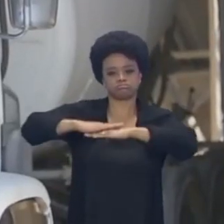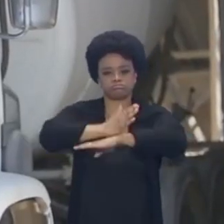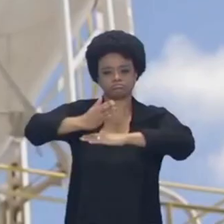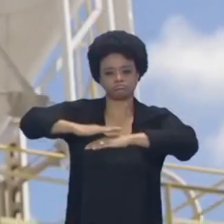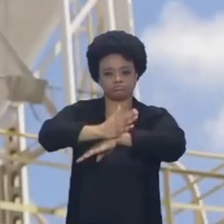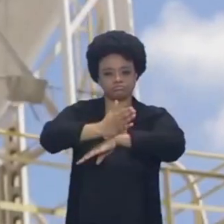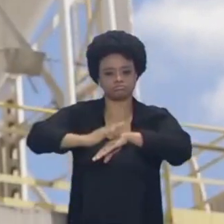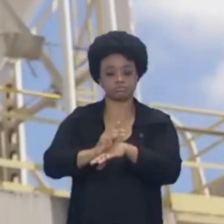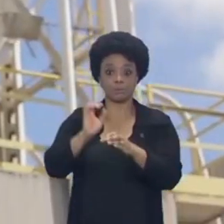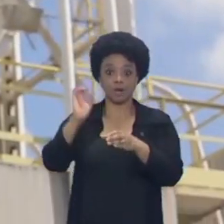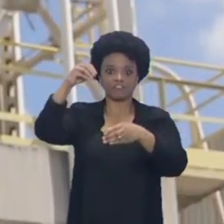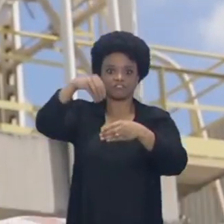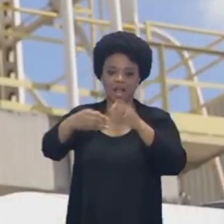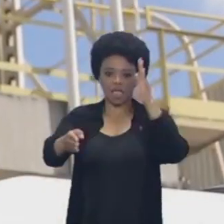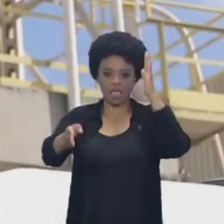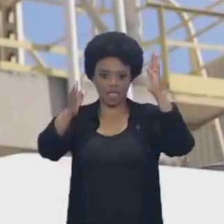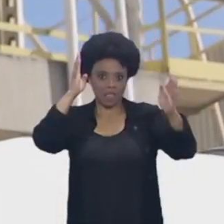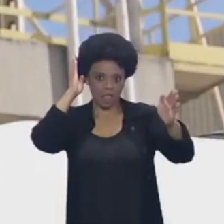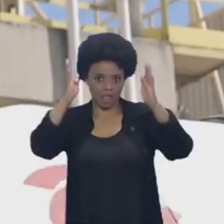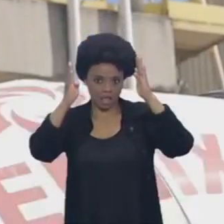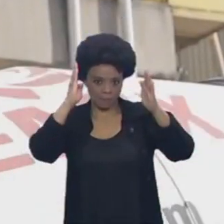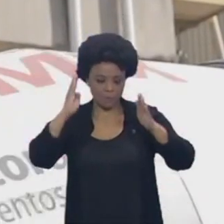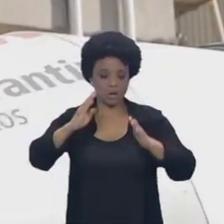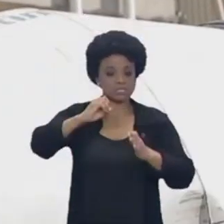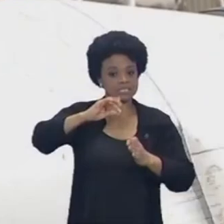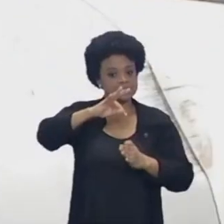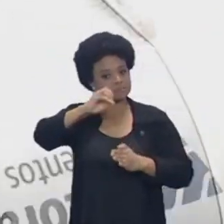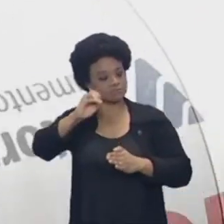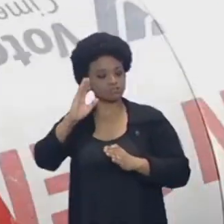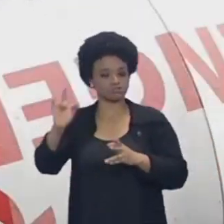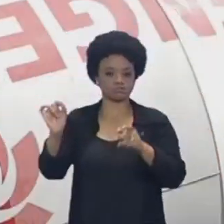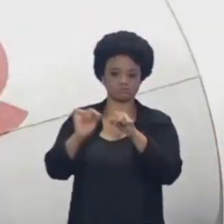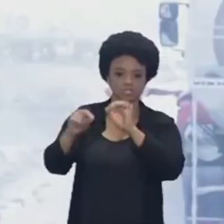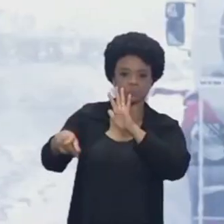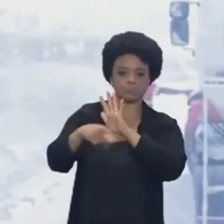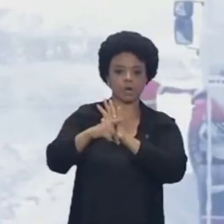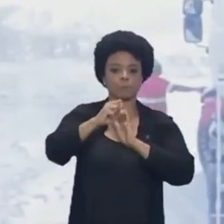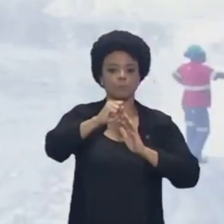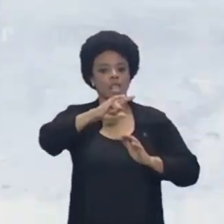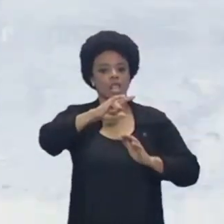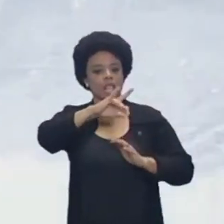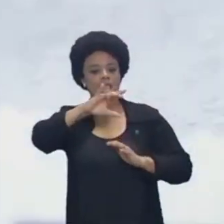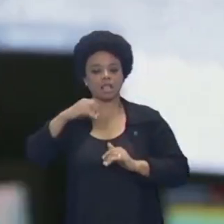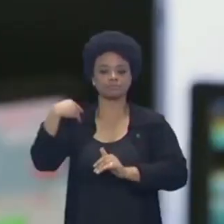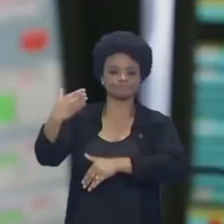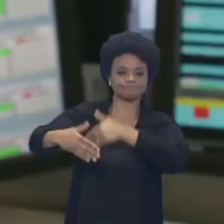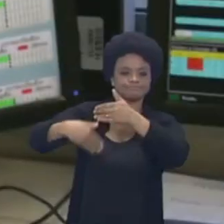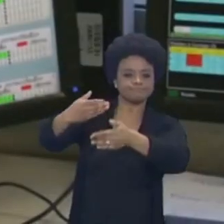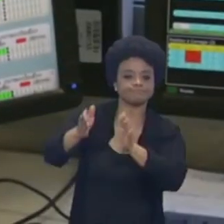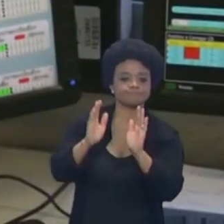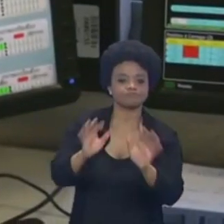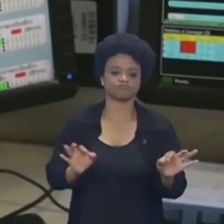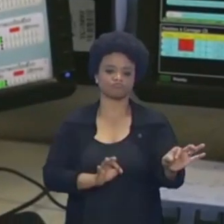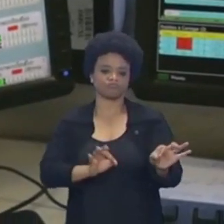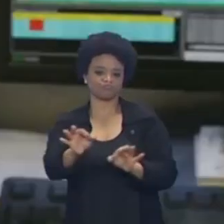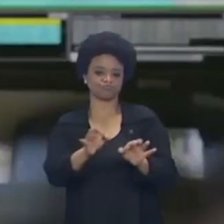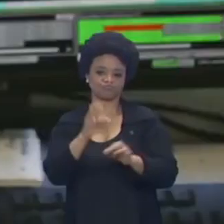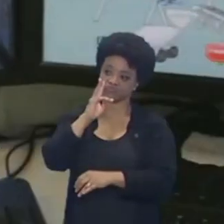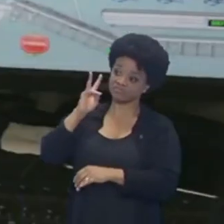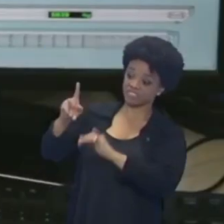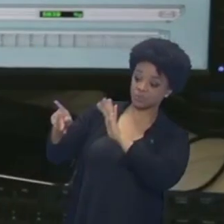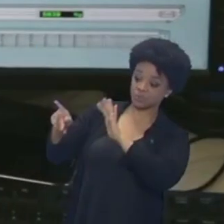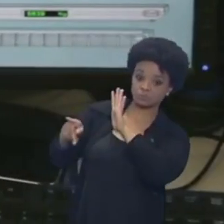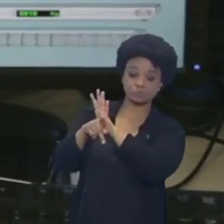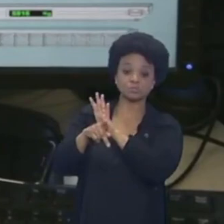no caminhão. O cimento é lançado a partir desses silos. Esses processos são automatizados e verificados na sala